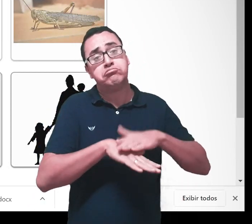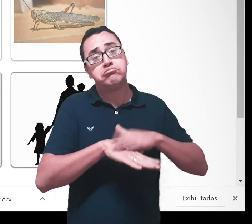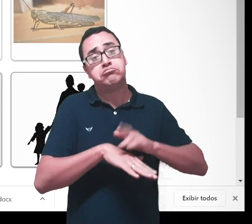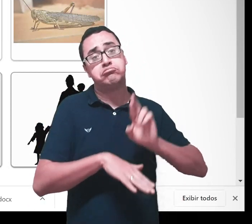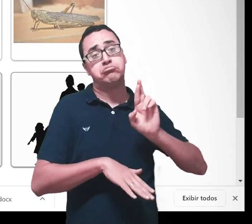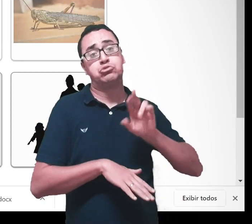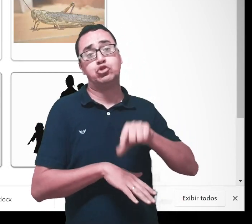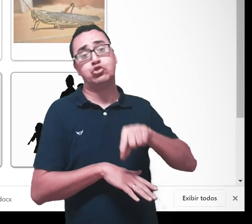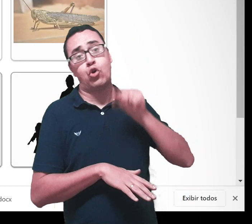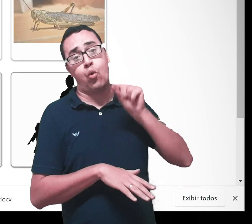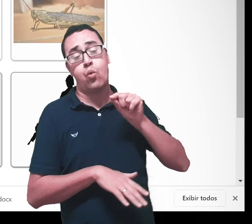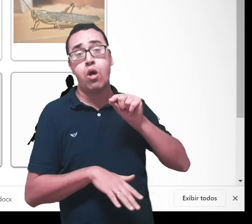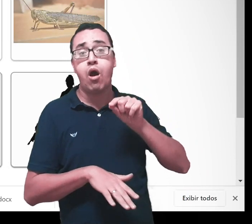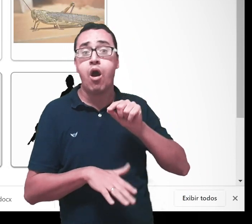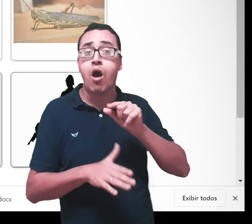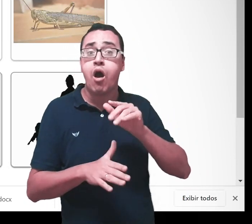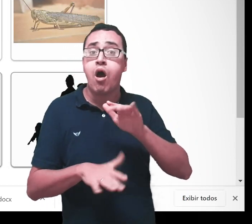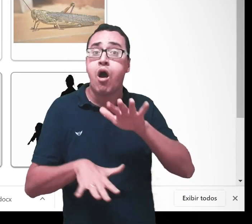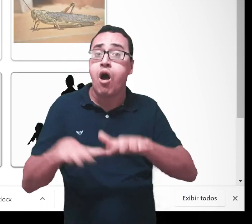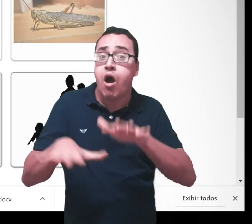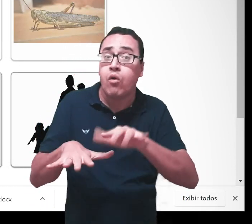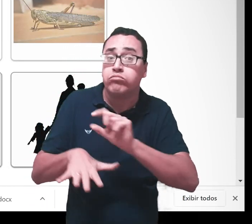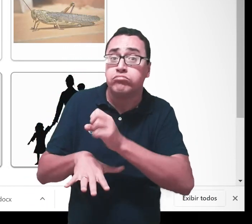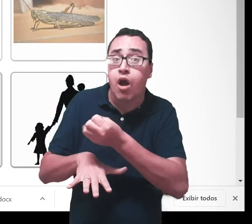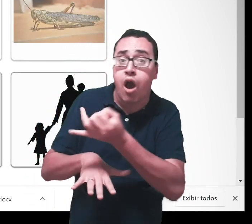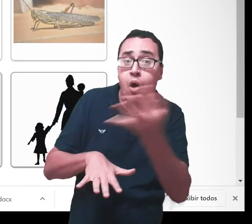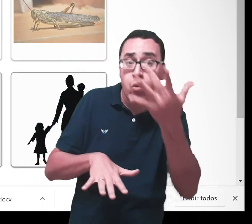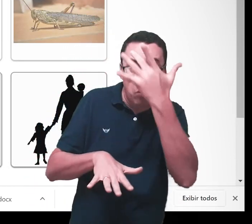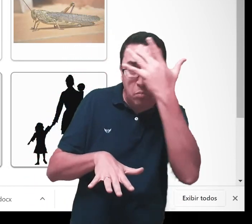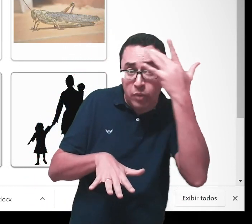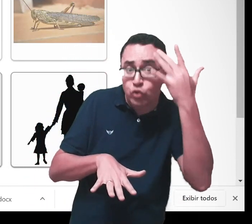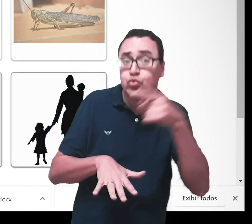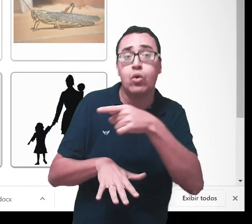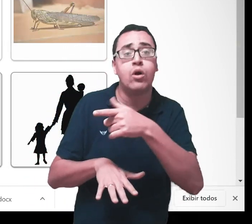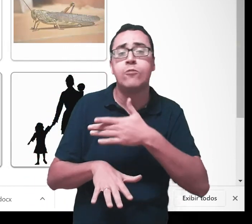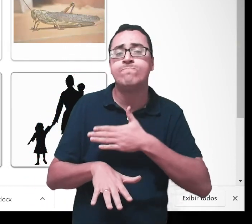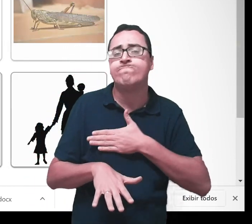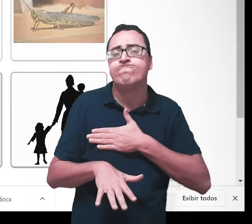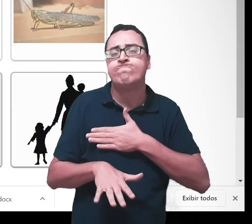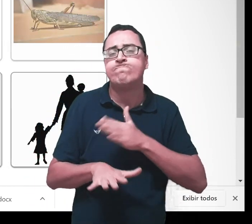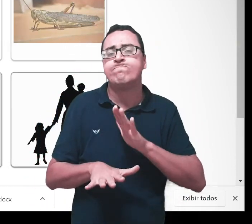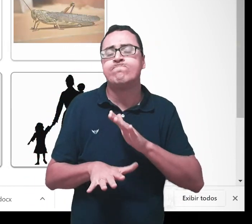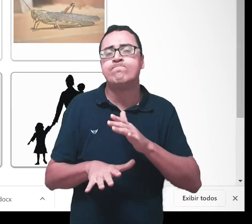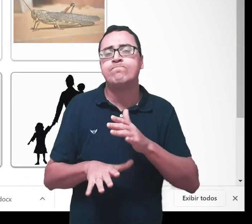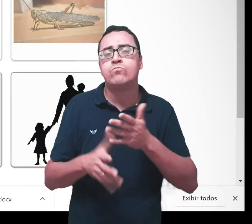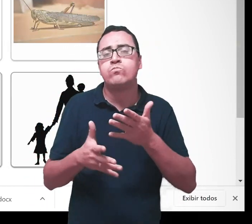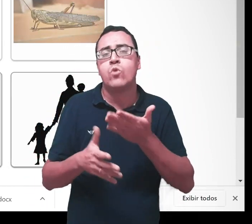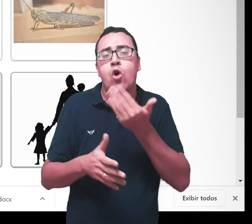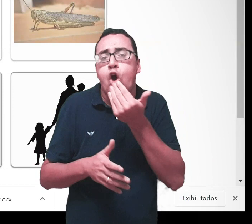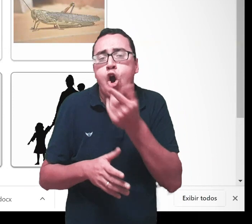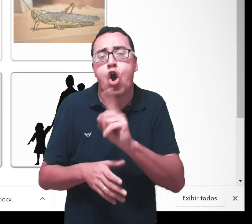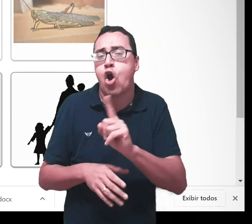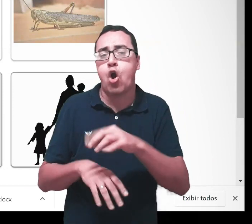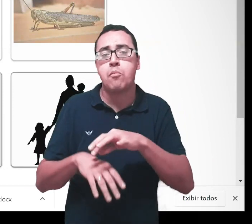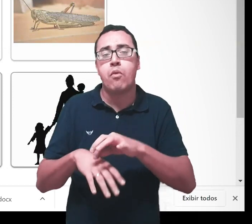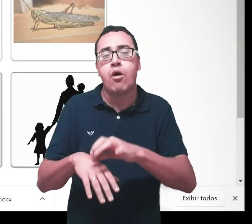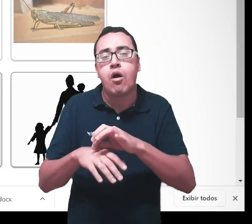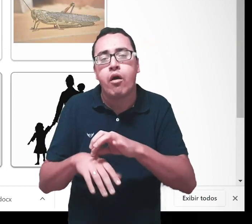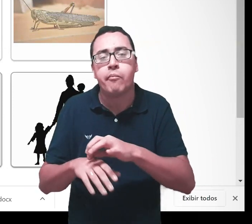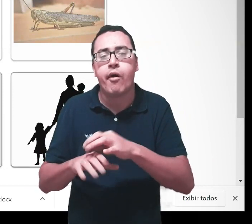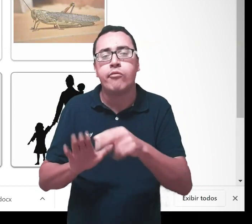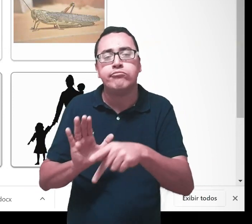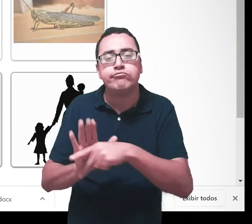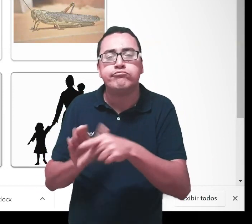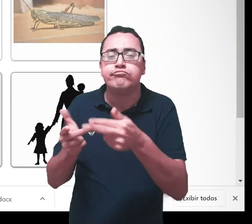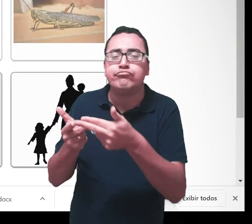escolha. Então, existem pessoas que escolheram não se alimentar de nenhum produto que seja de